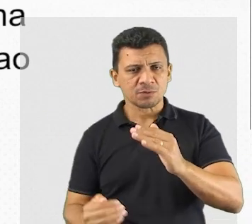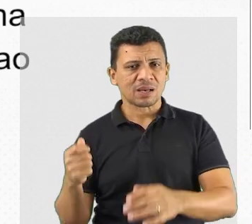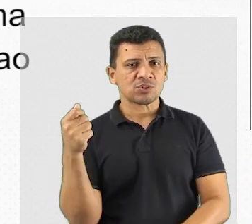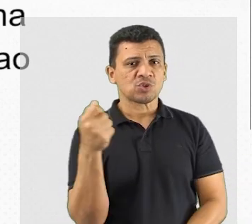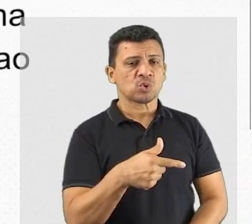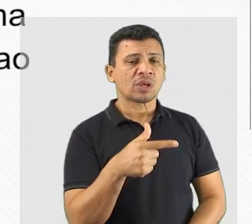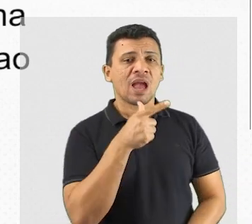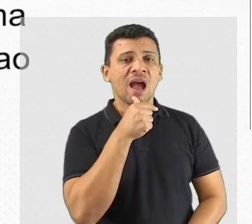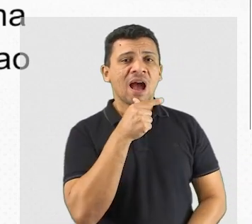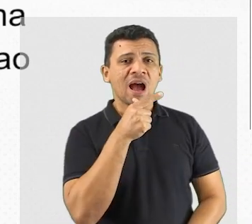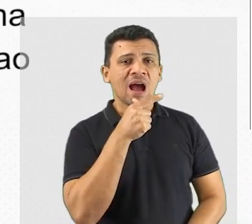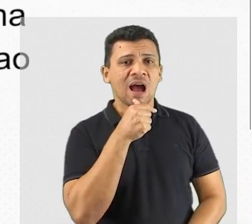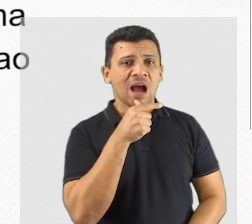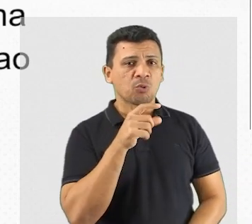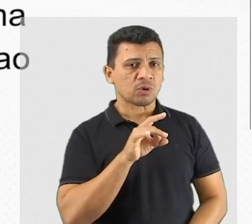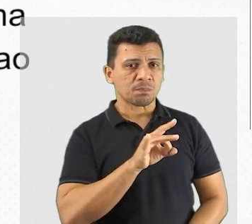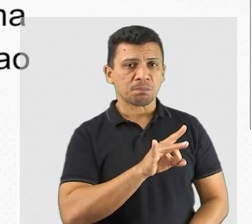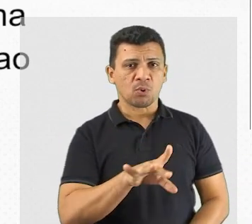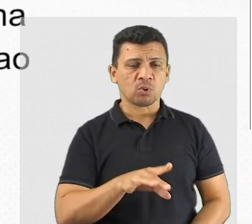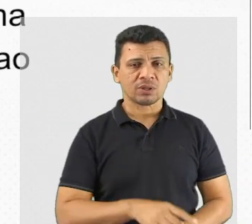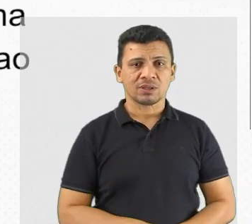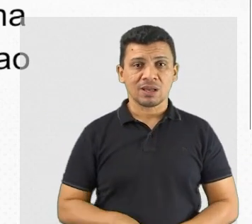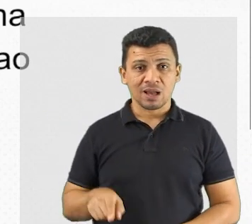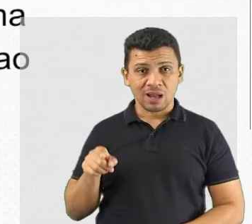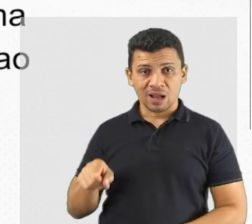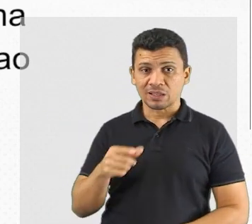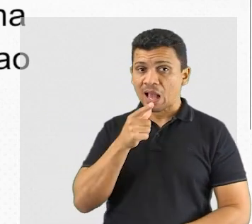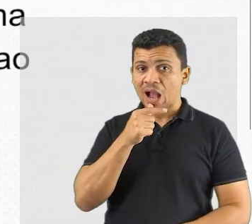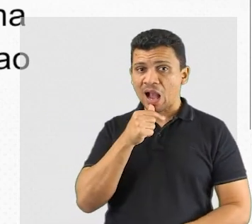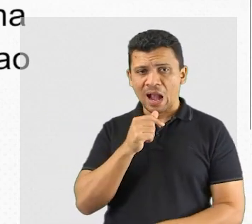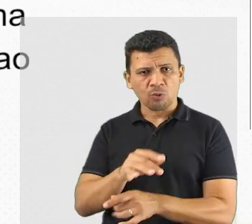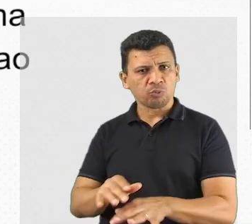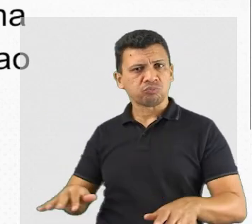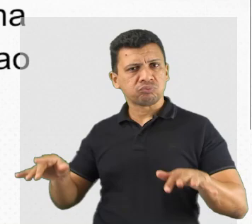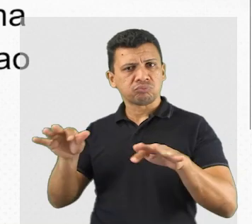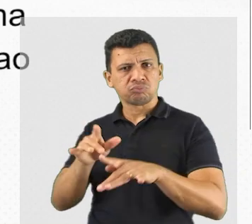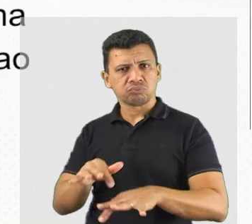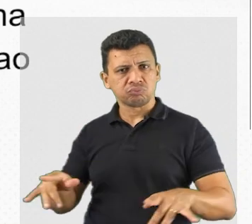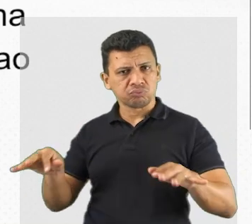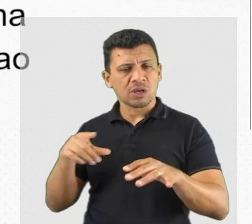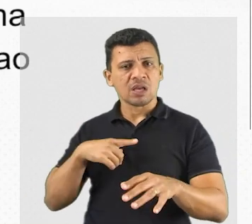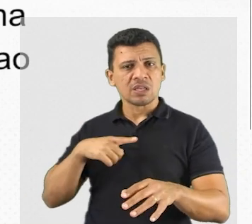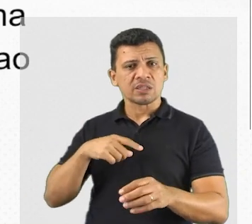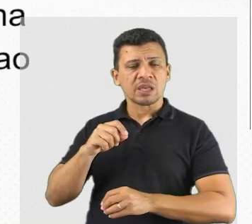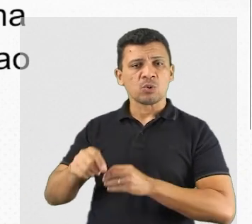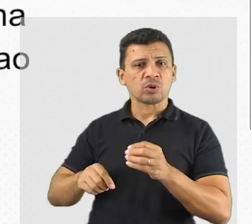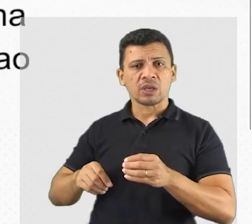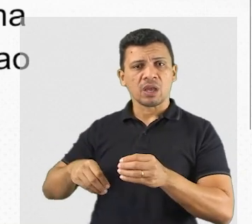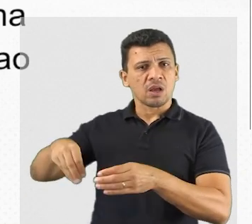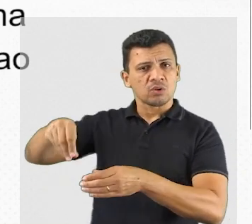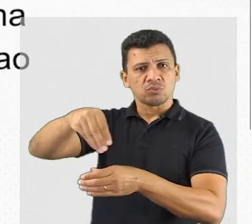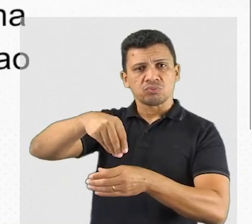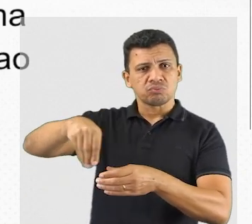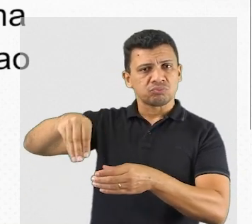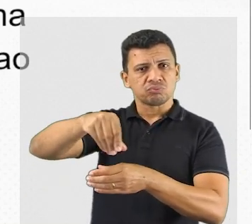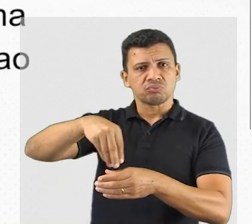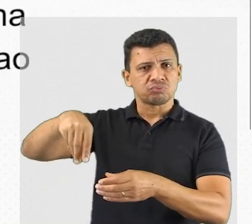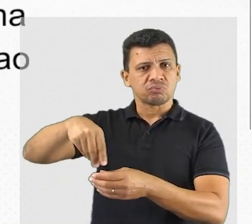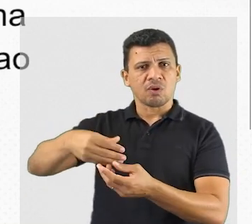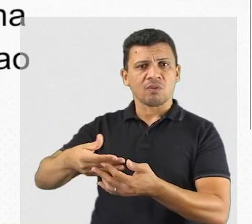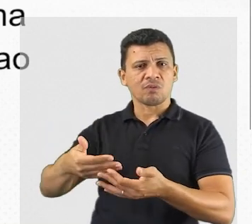água do mar tem vários sais dissolvidos, vários solutos. Então, a temperatura de ebulição